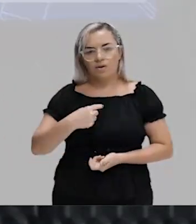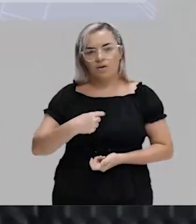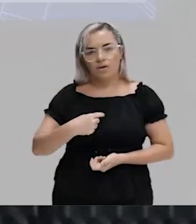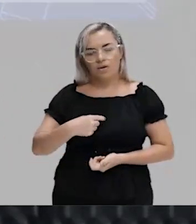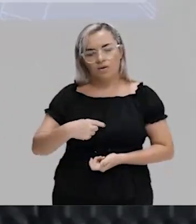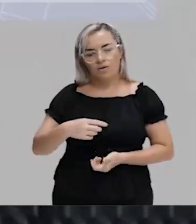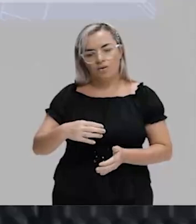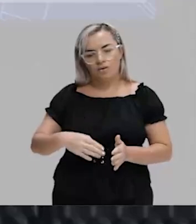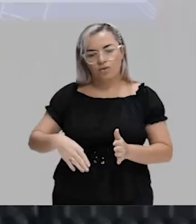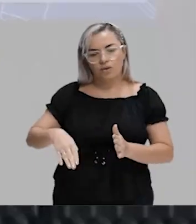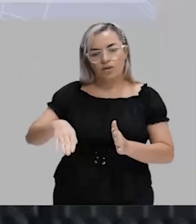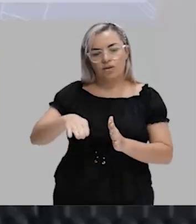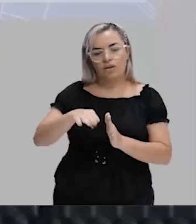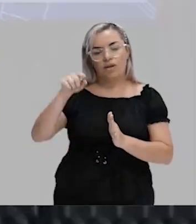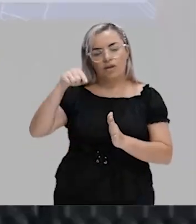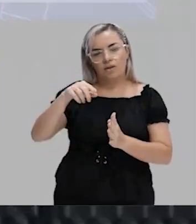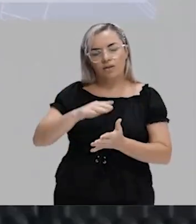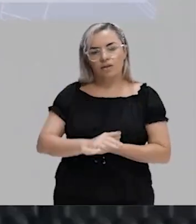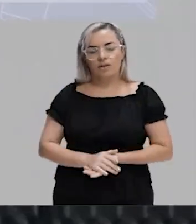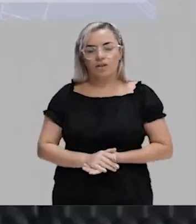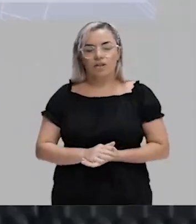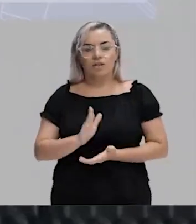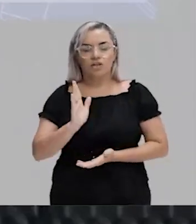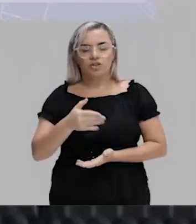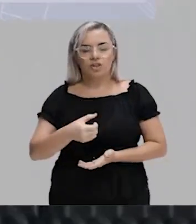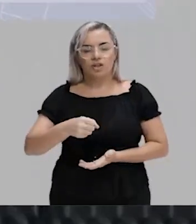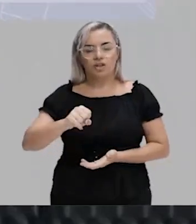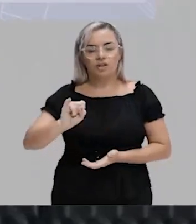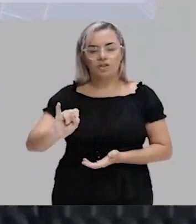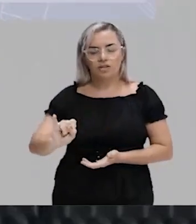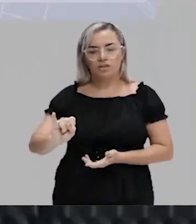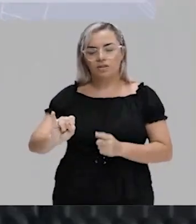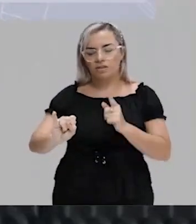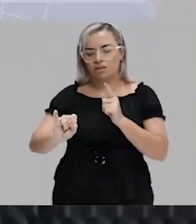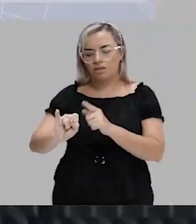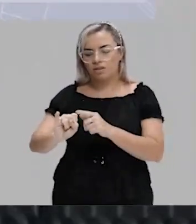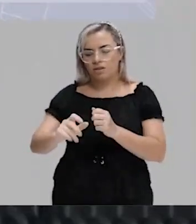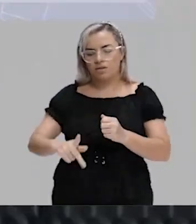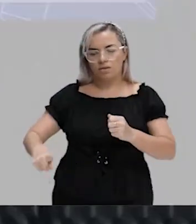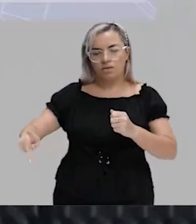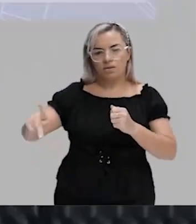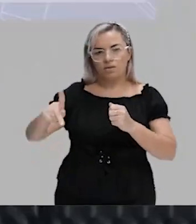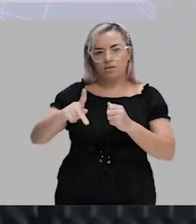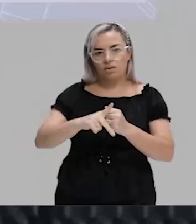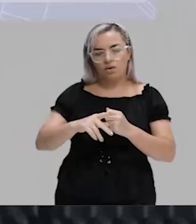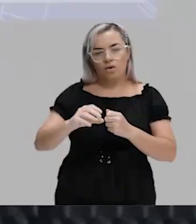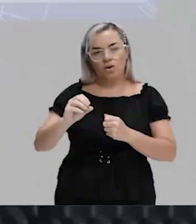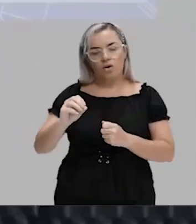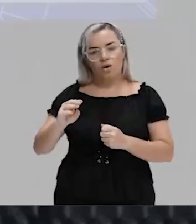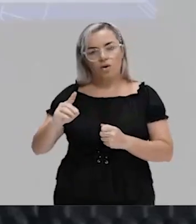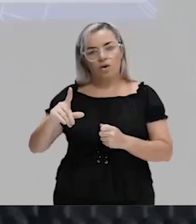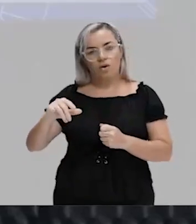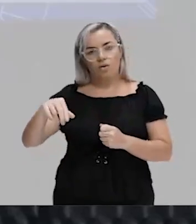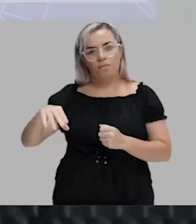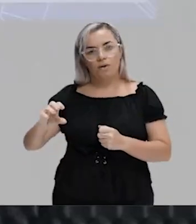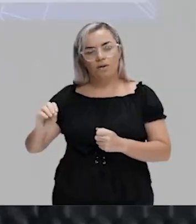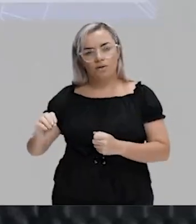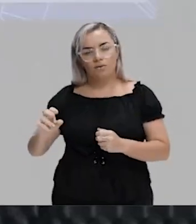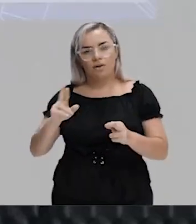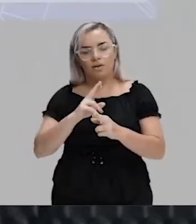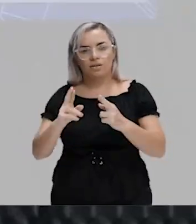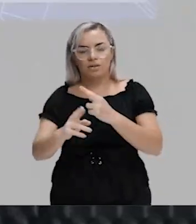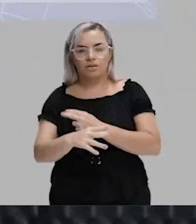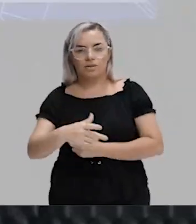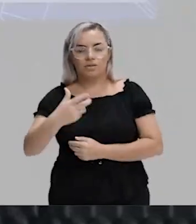Já se é o pronome oblíquo relacionado à terceira pessoa, né? Então, como é que ficaria o adequado?